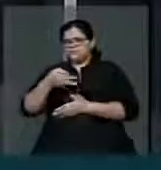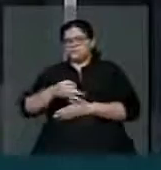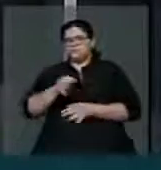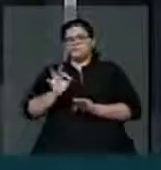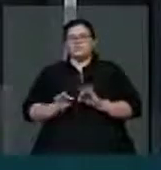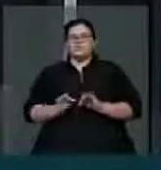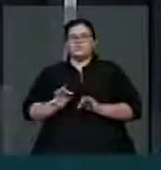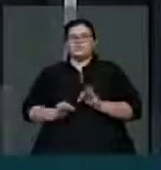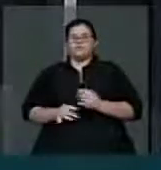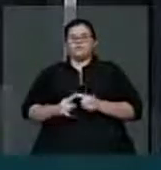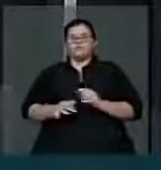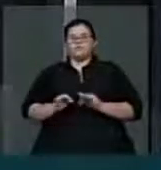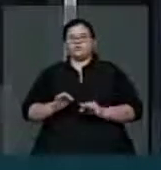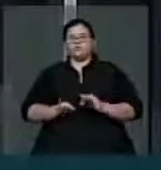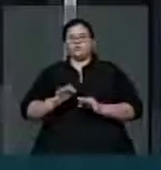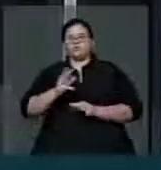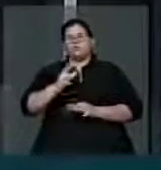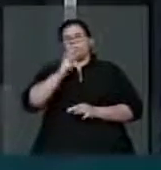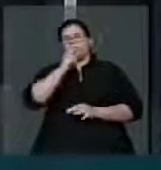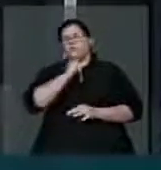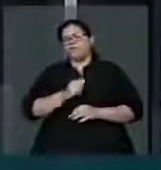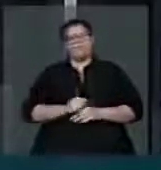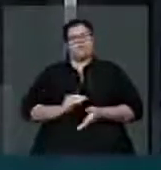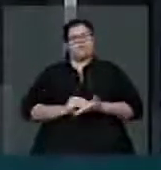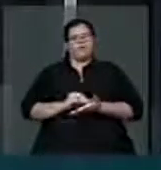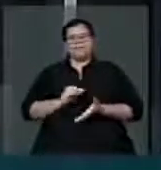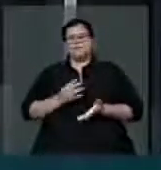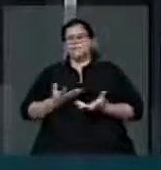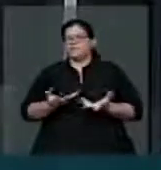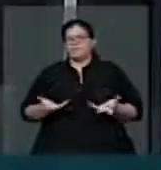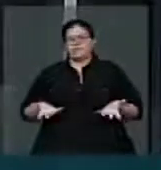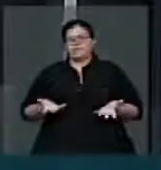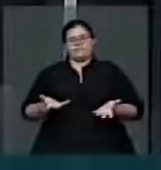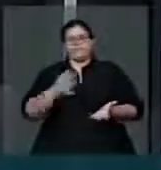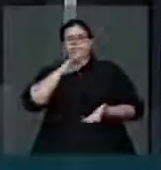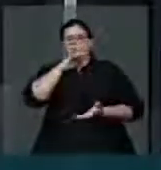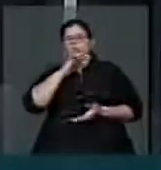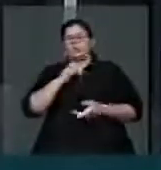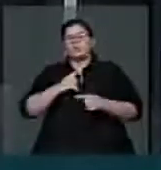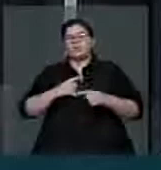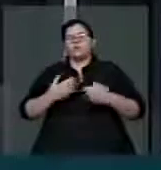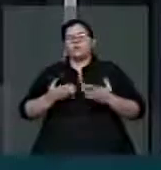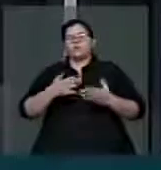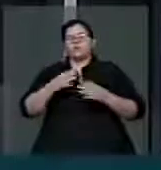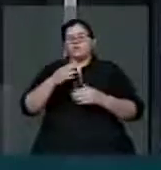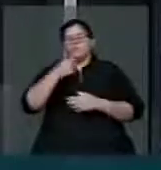que tarda não é justiça, não, deputado Lincoln Portela. Mas esse